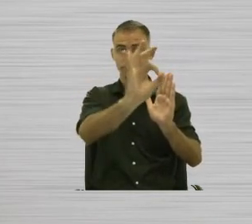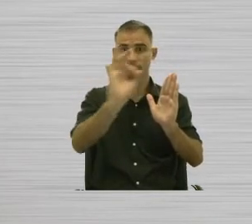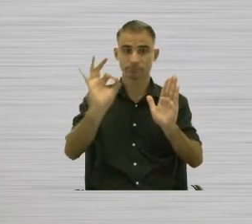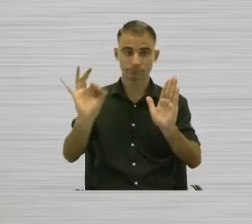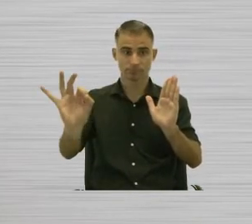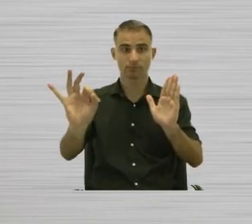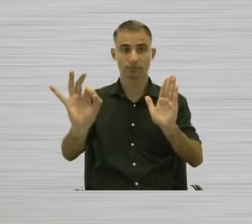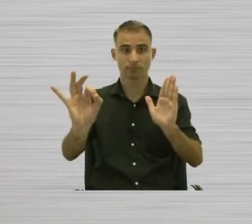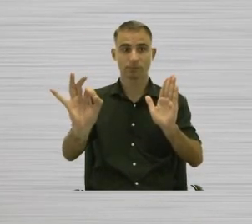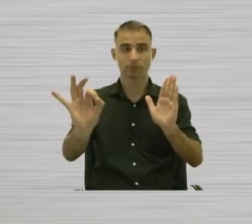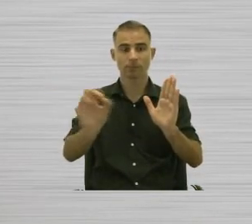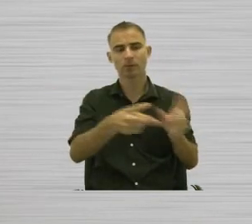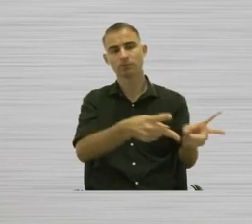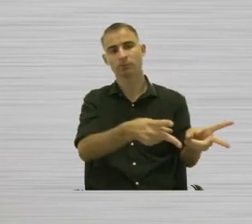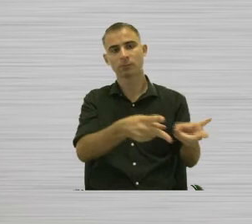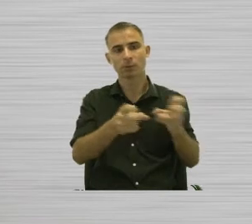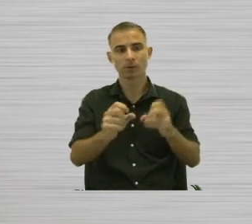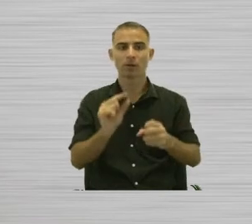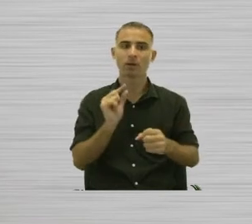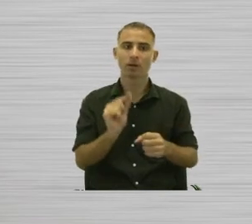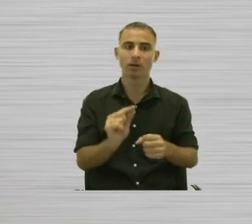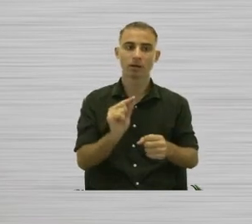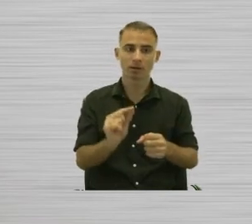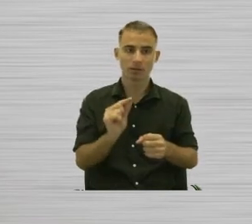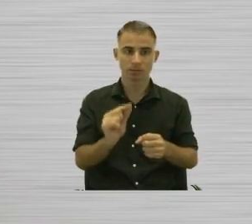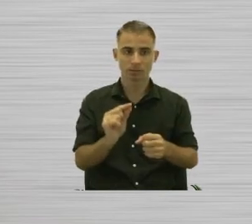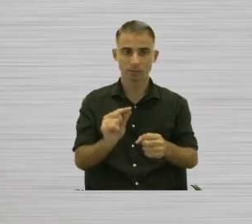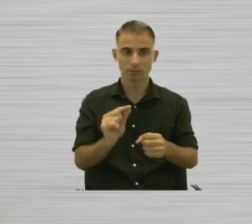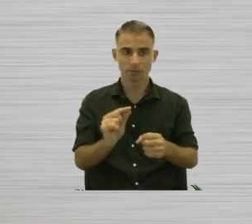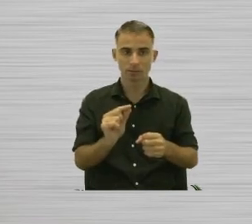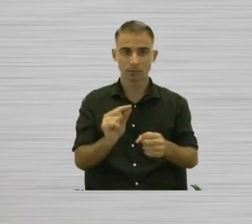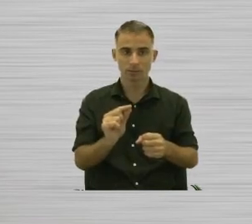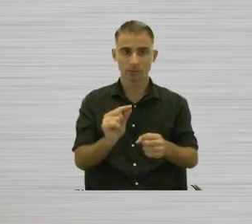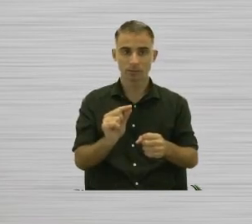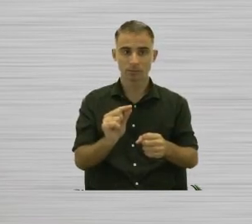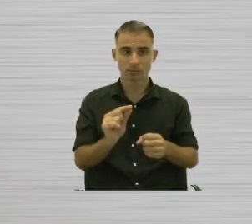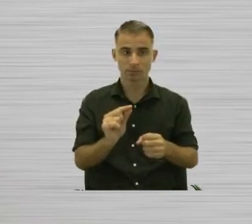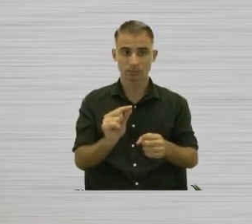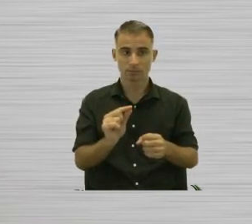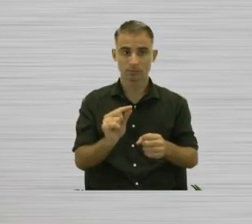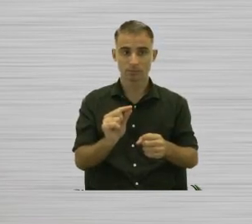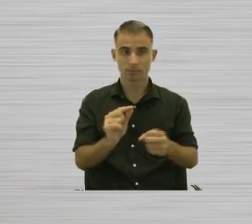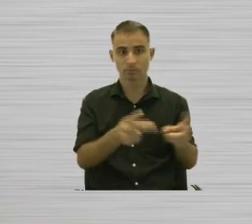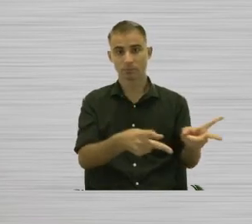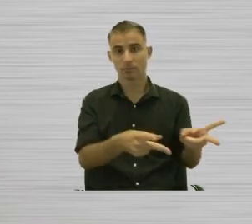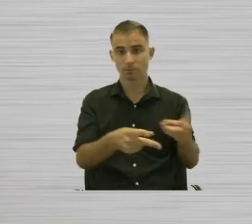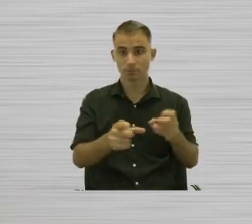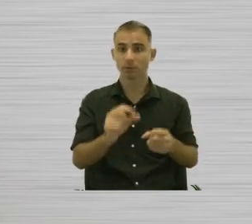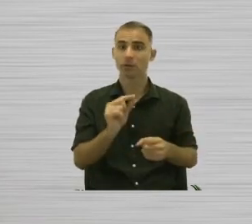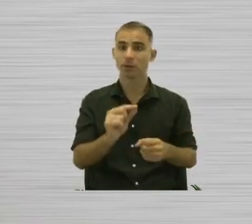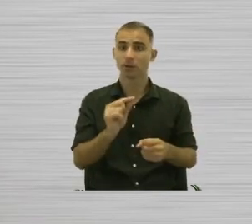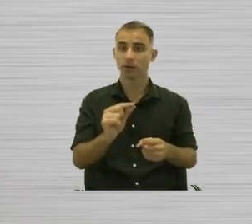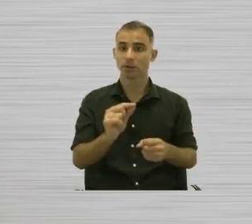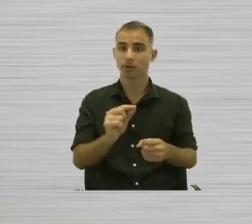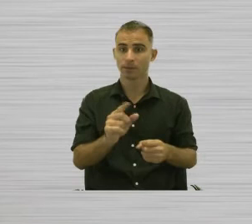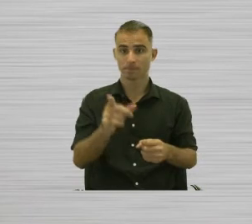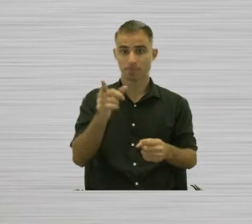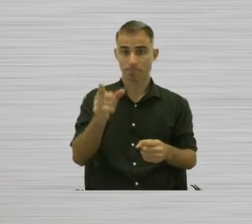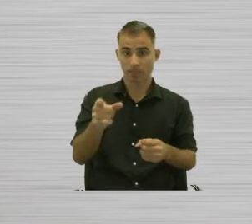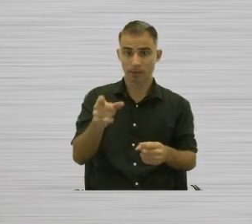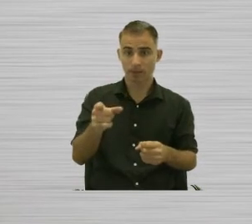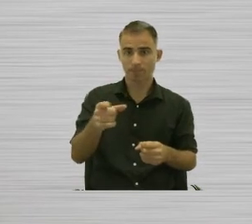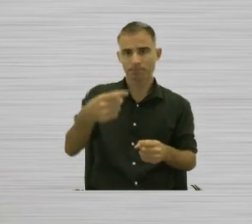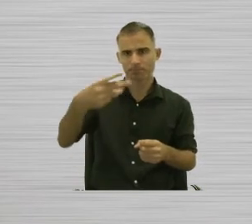município de Hortolândia, nós estamos internando 39% dos nossos pacientes. Tem uma outra parte